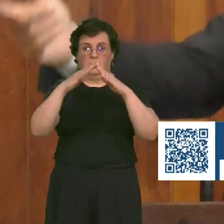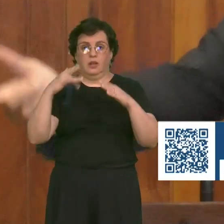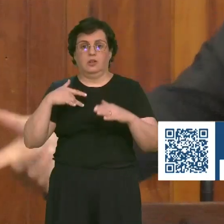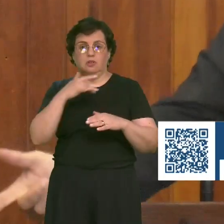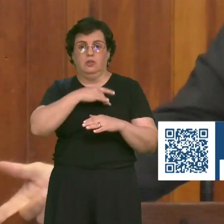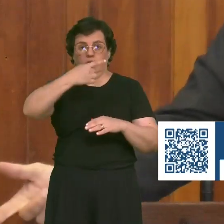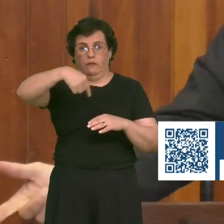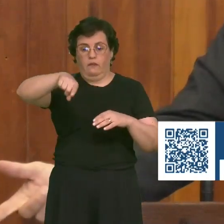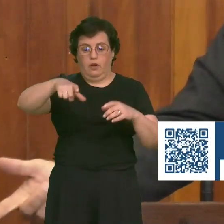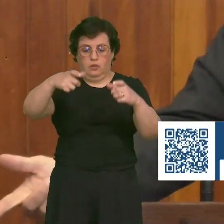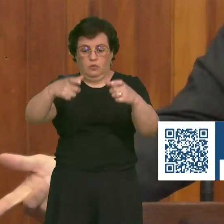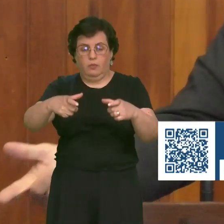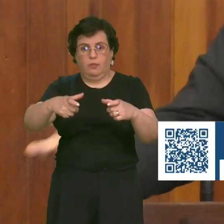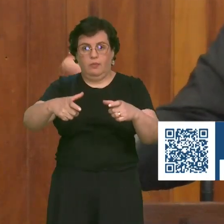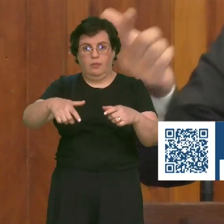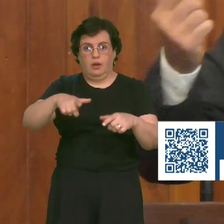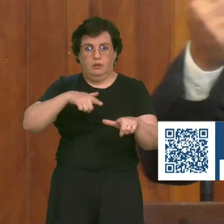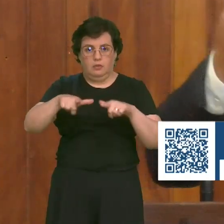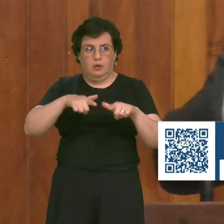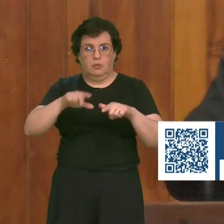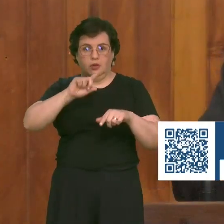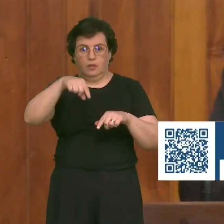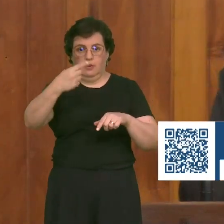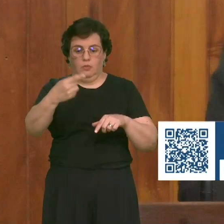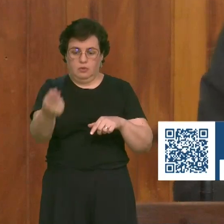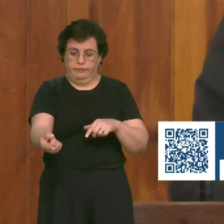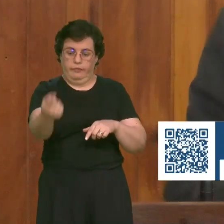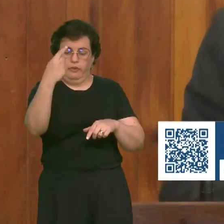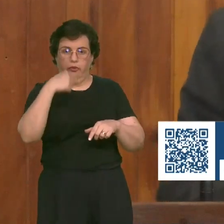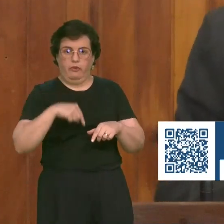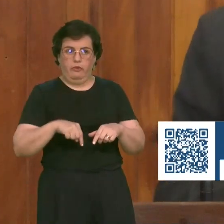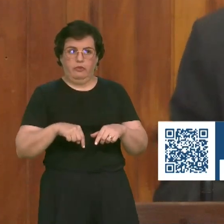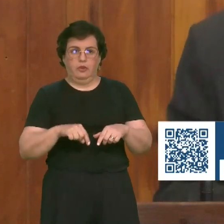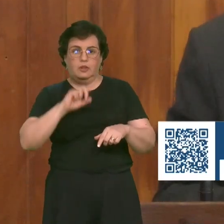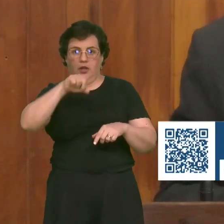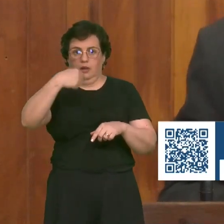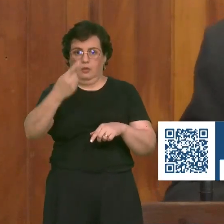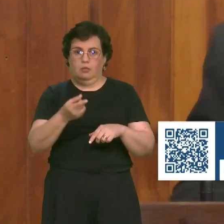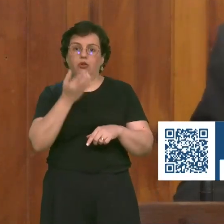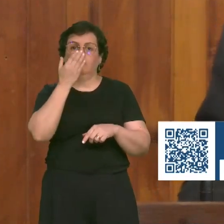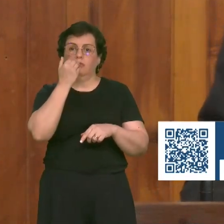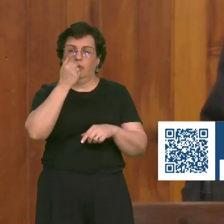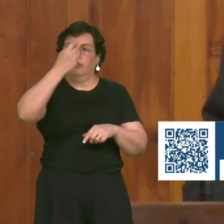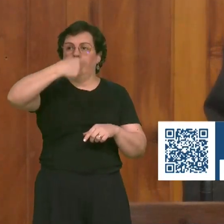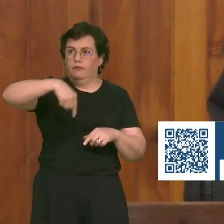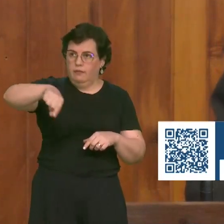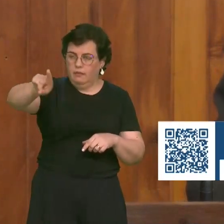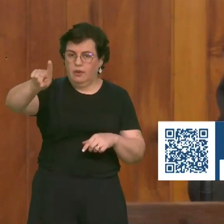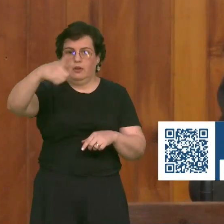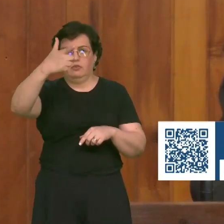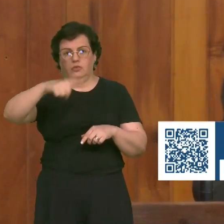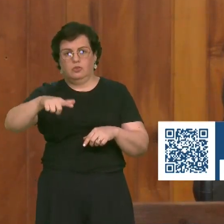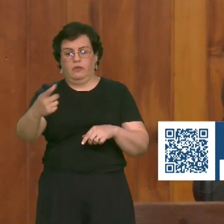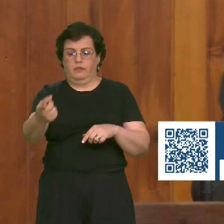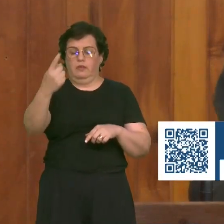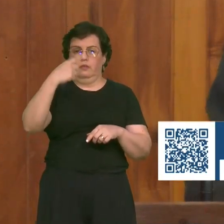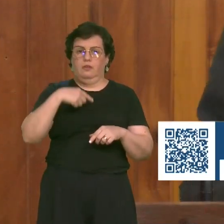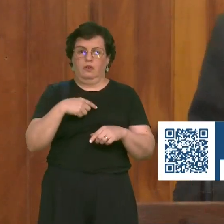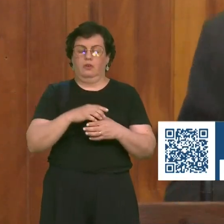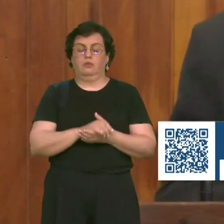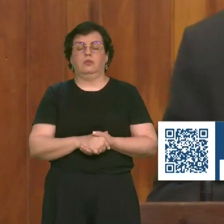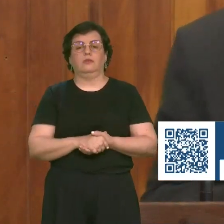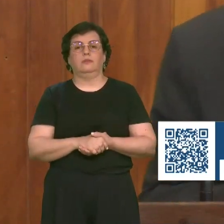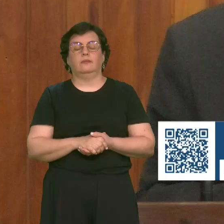vai até o bairro onde vai trabalhar depois ela retorna após o almoço ela vai de novo e retorna